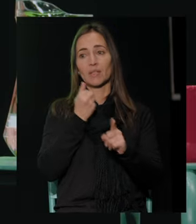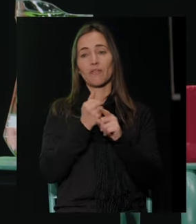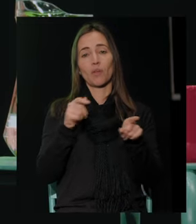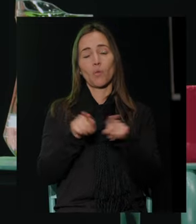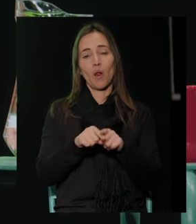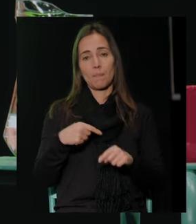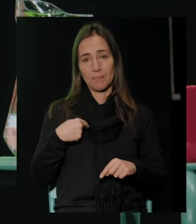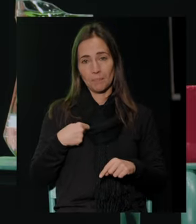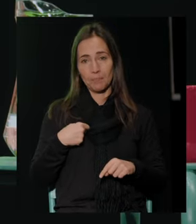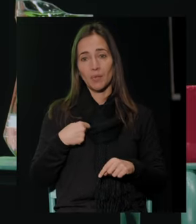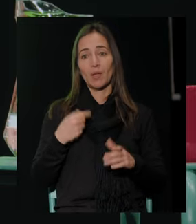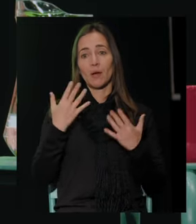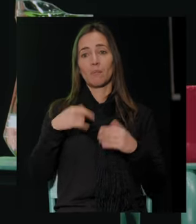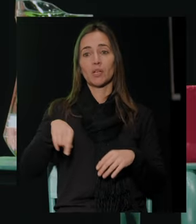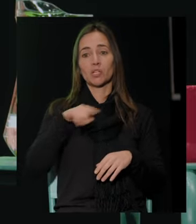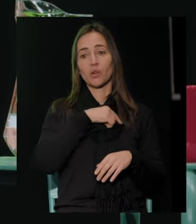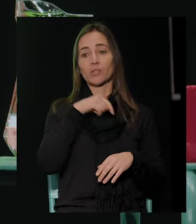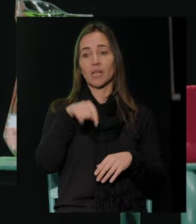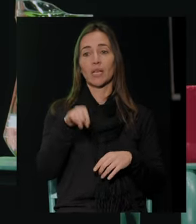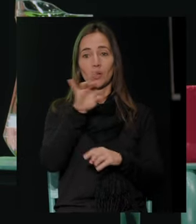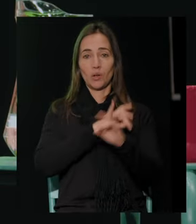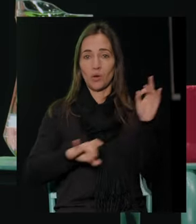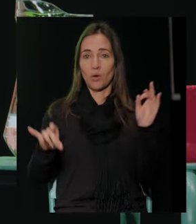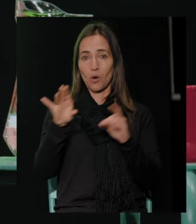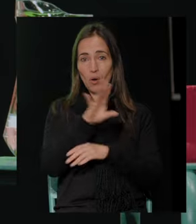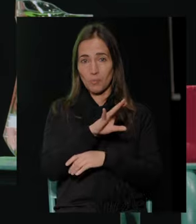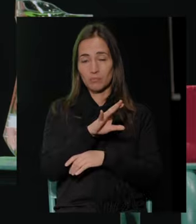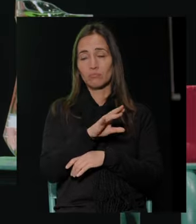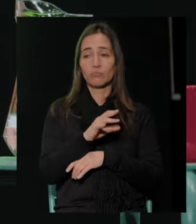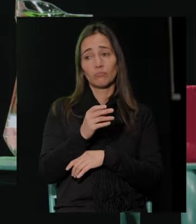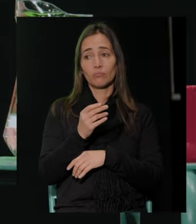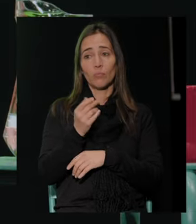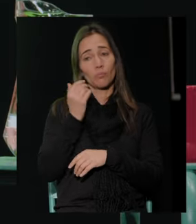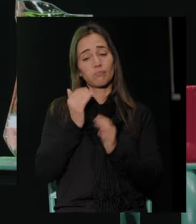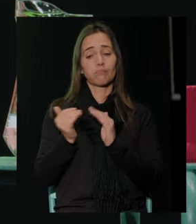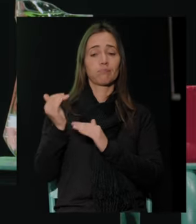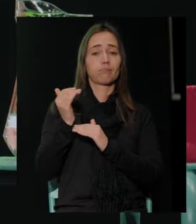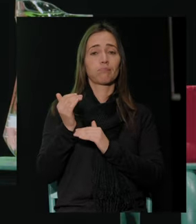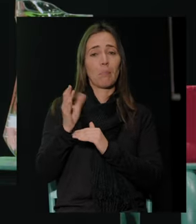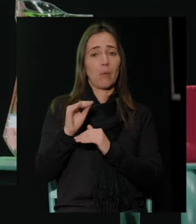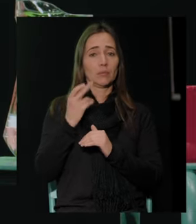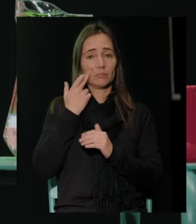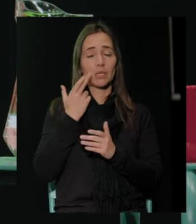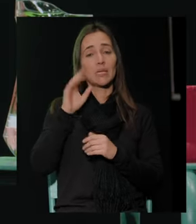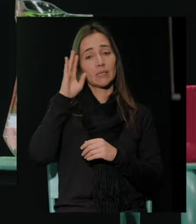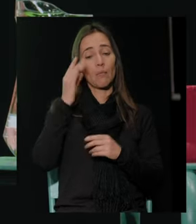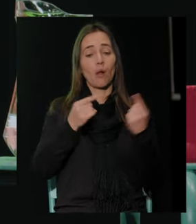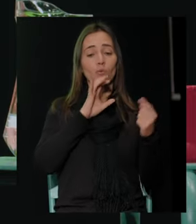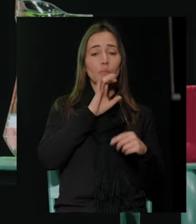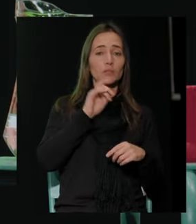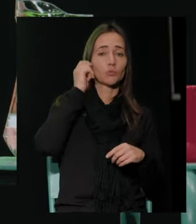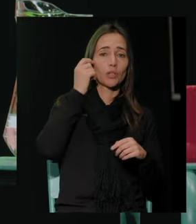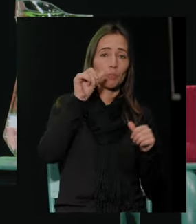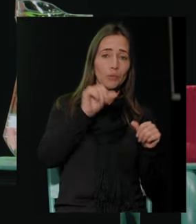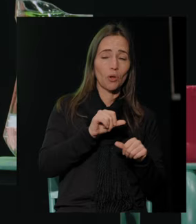eu. Mas nós, aqui na Europa, numa posição de um certo privilégio, sabemos que há países que vão ser afetados mais do que outros e